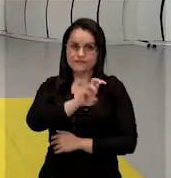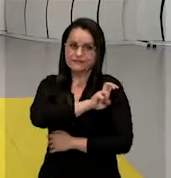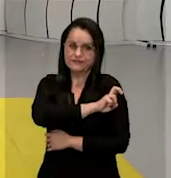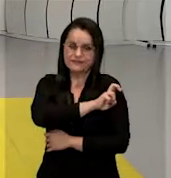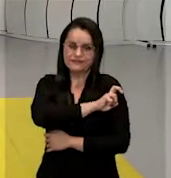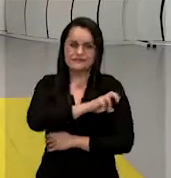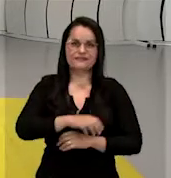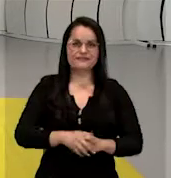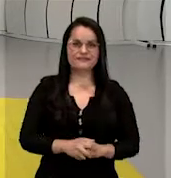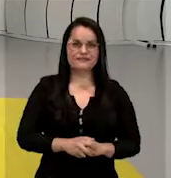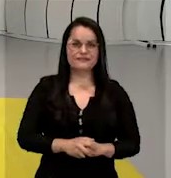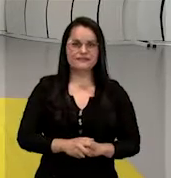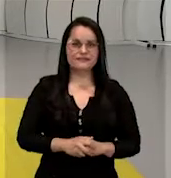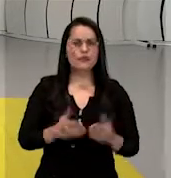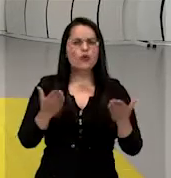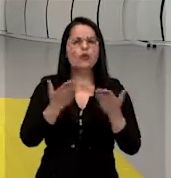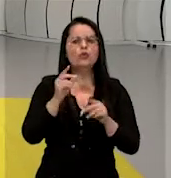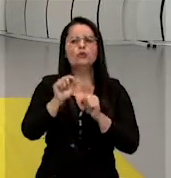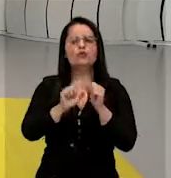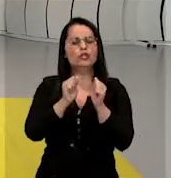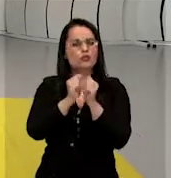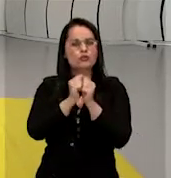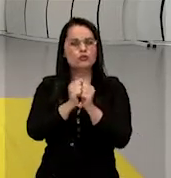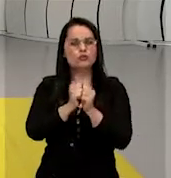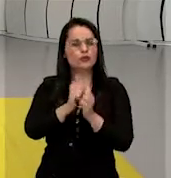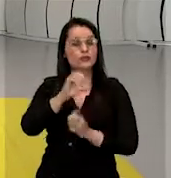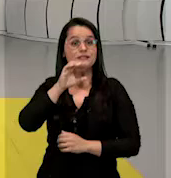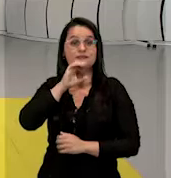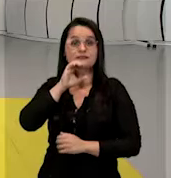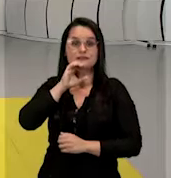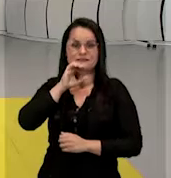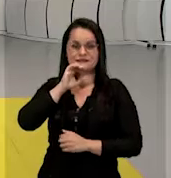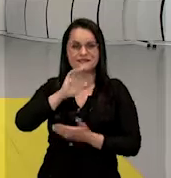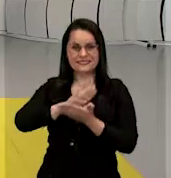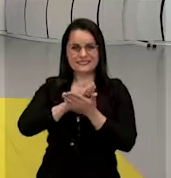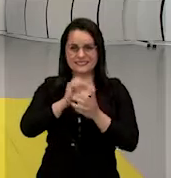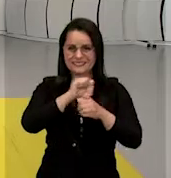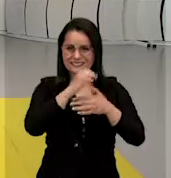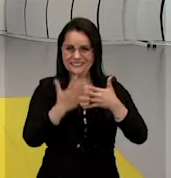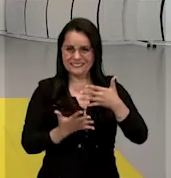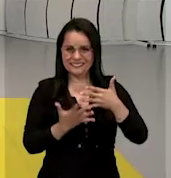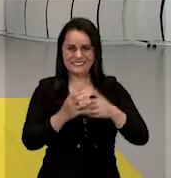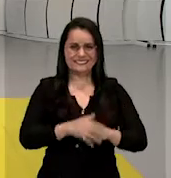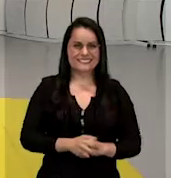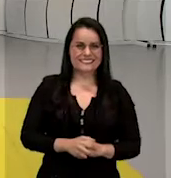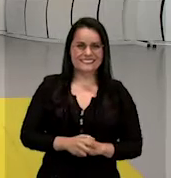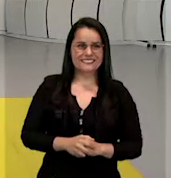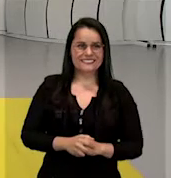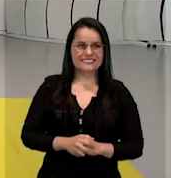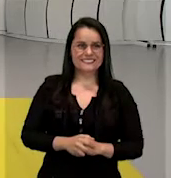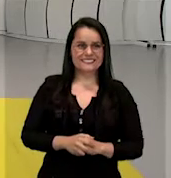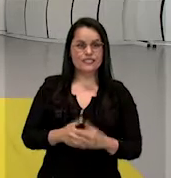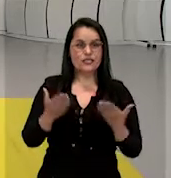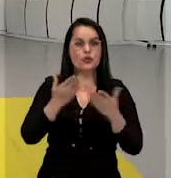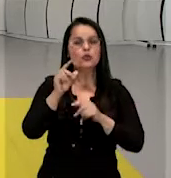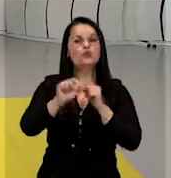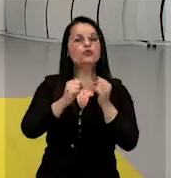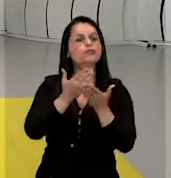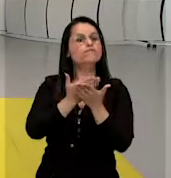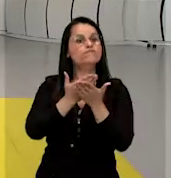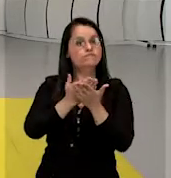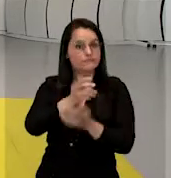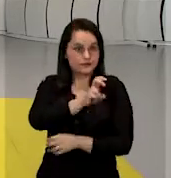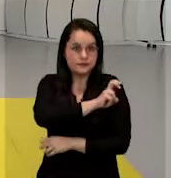ano. Hoje eu estou aqui acompanhada da Carla, a nossa intérprete de Libras, e hoje a nossa aula do